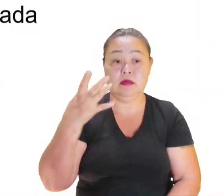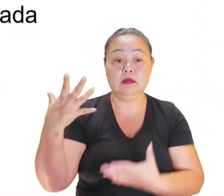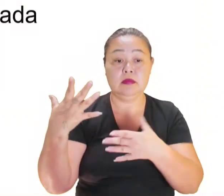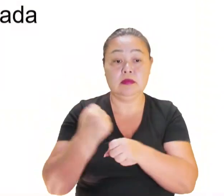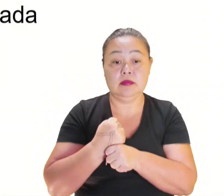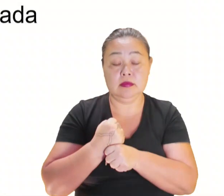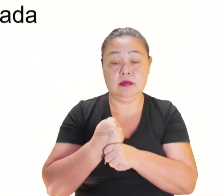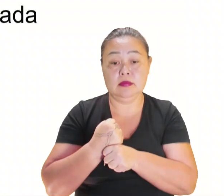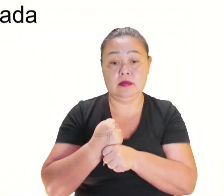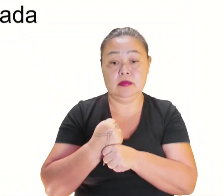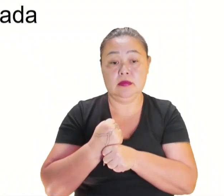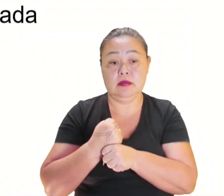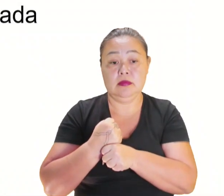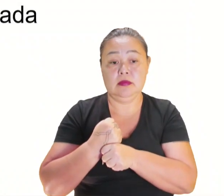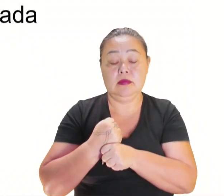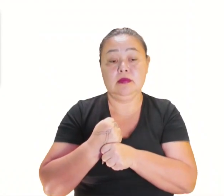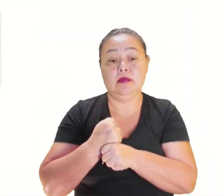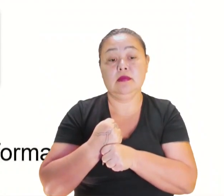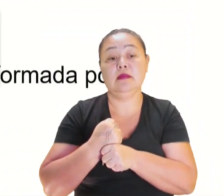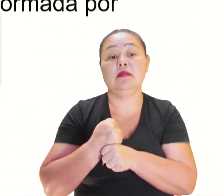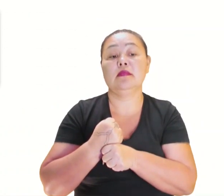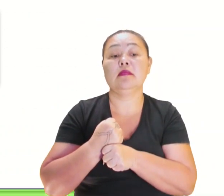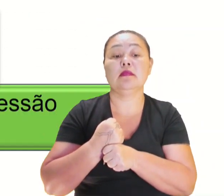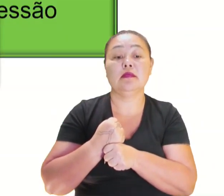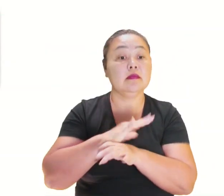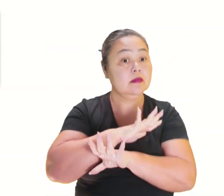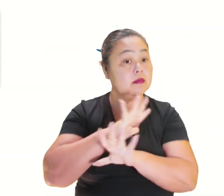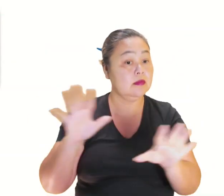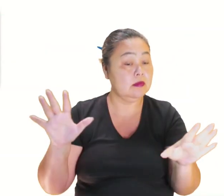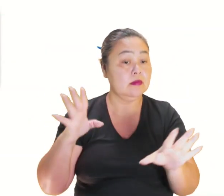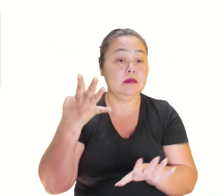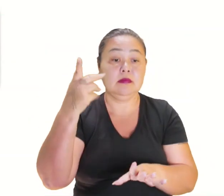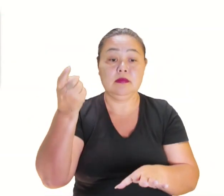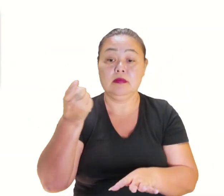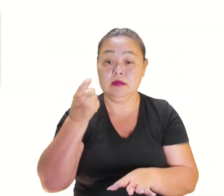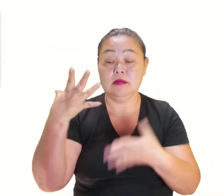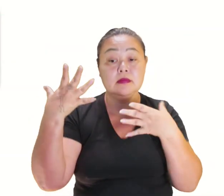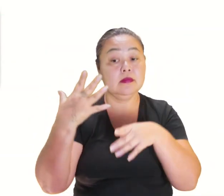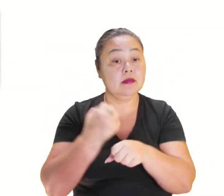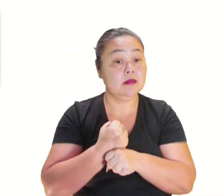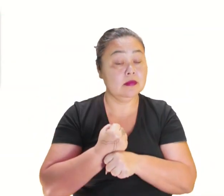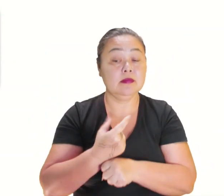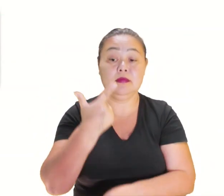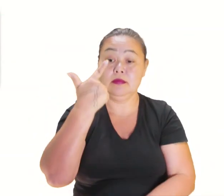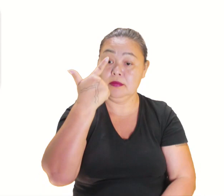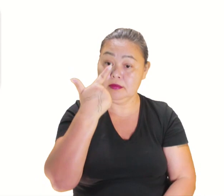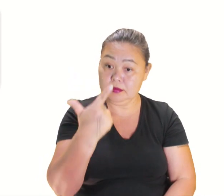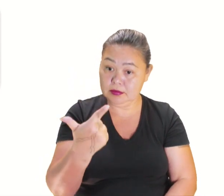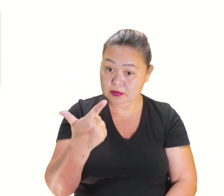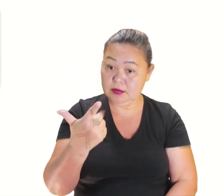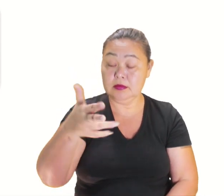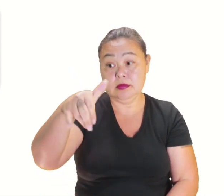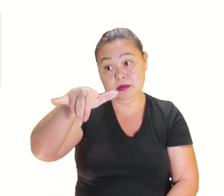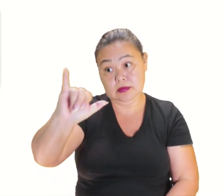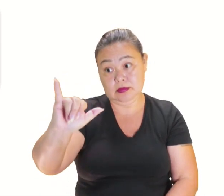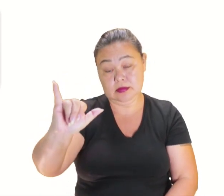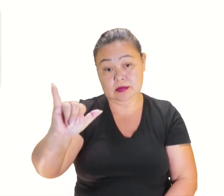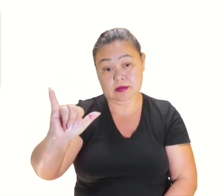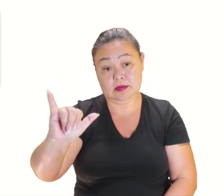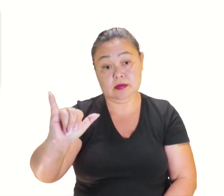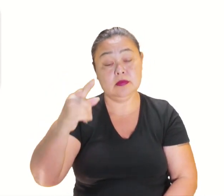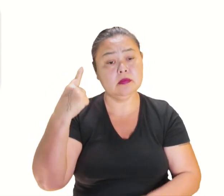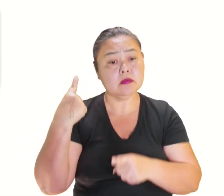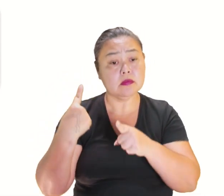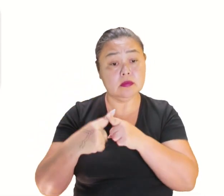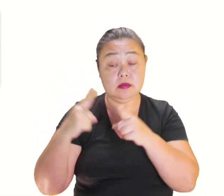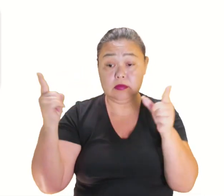4x, não, é 6x, né? 6x. 6x, acabou. Aqui nós temos 4x mais 2y. O